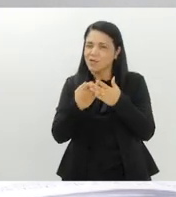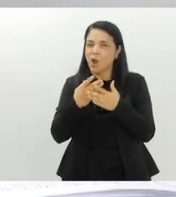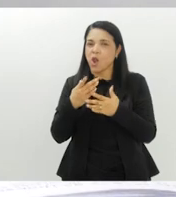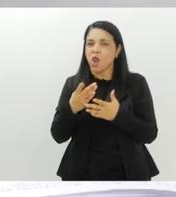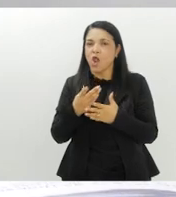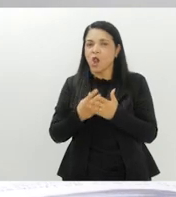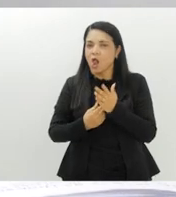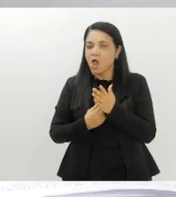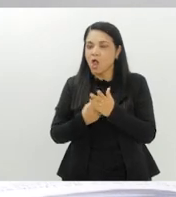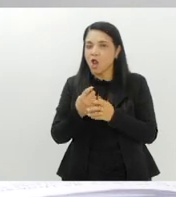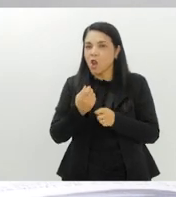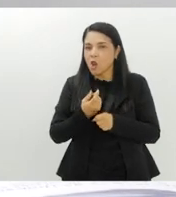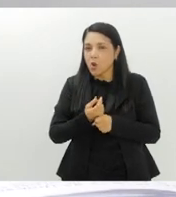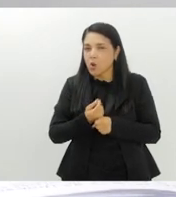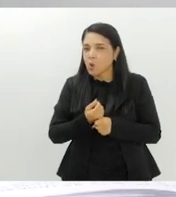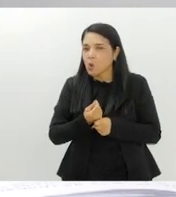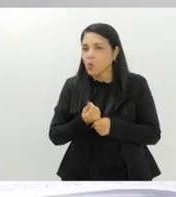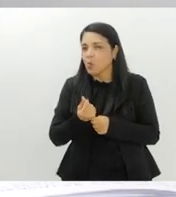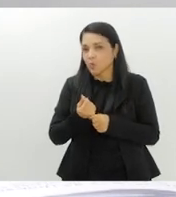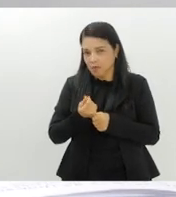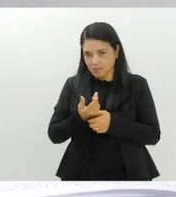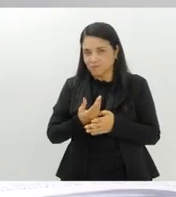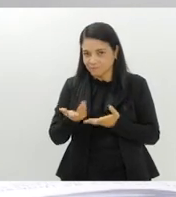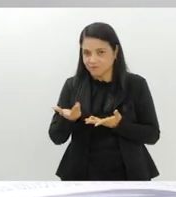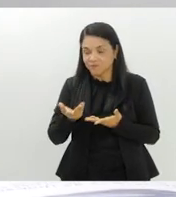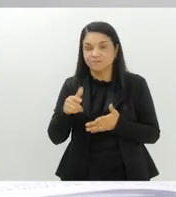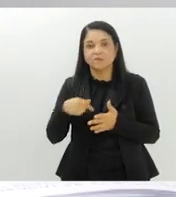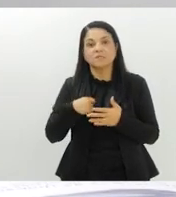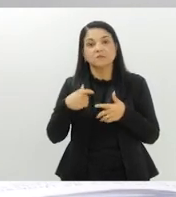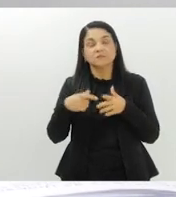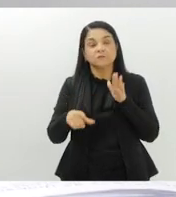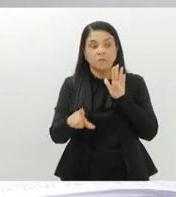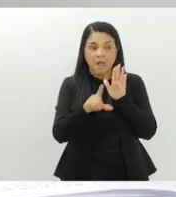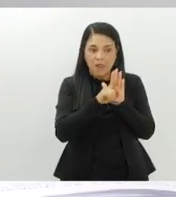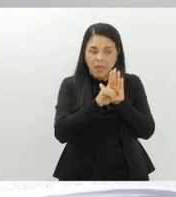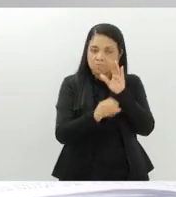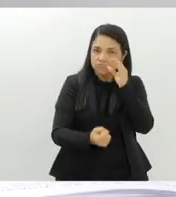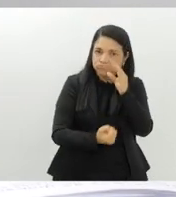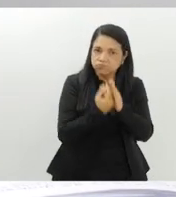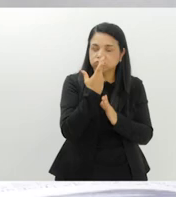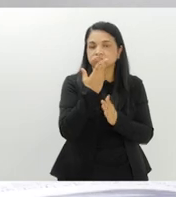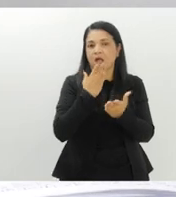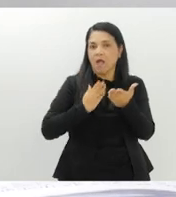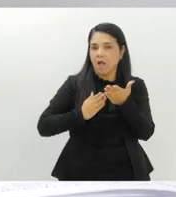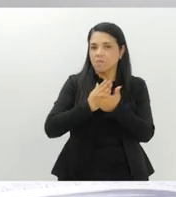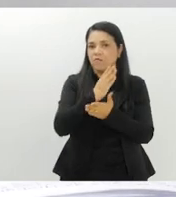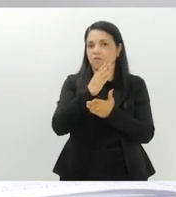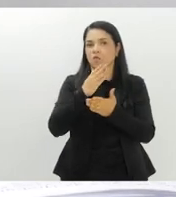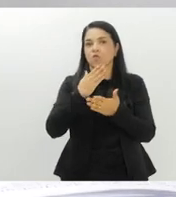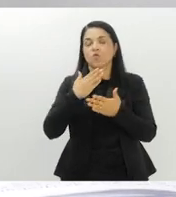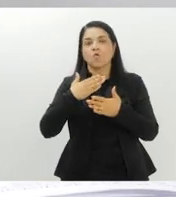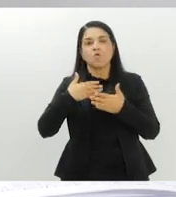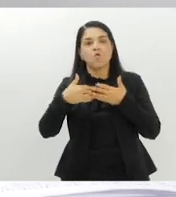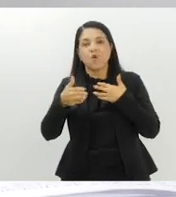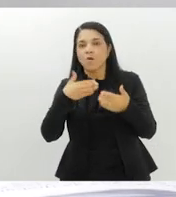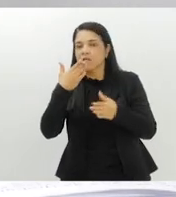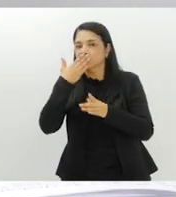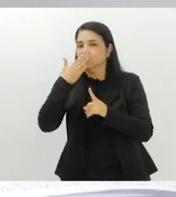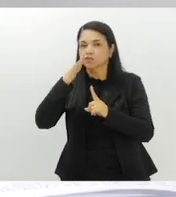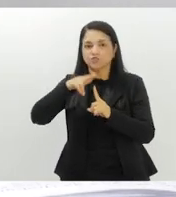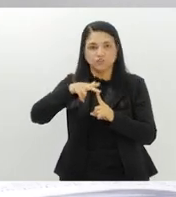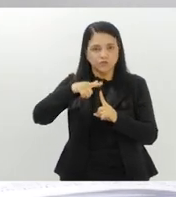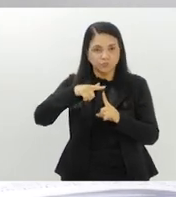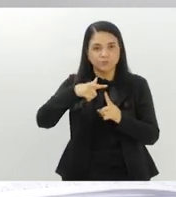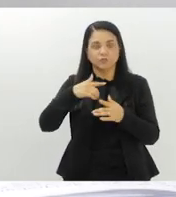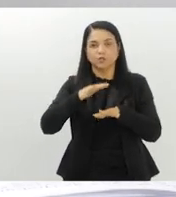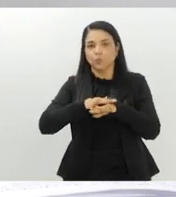passe. Então, tivemos que aprovar uma lei para dizer que qualquer tipo de doença crônica, qualquer tipo